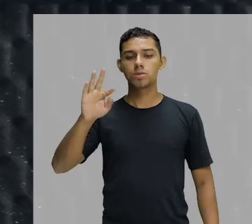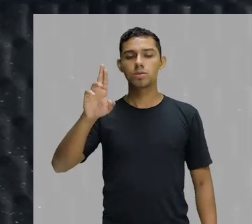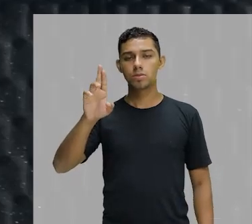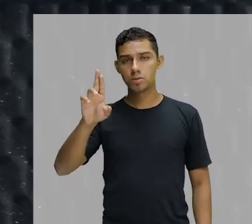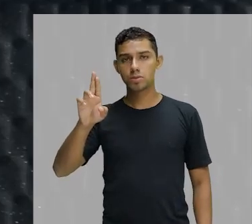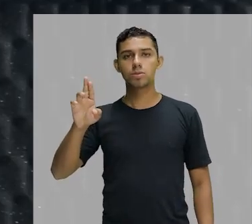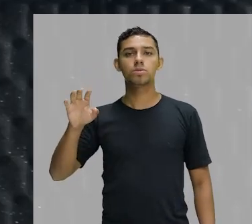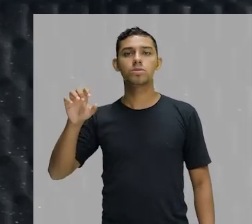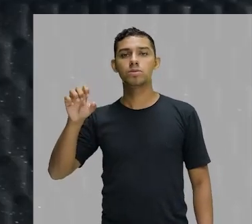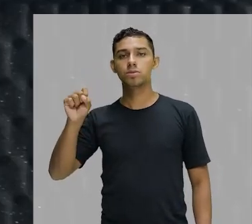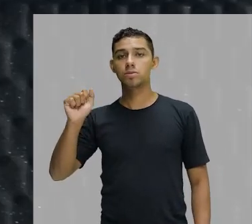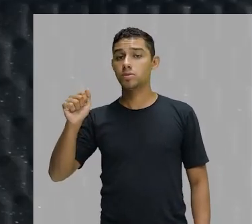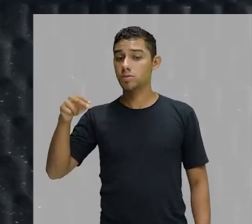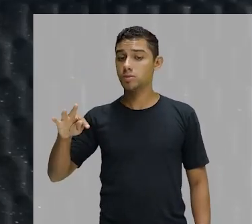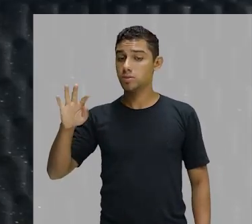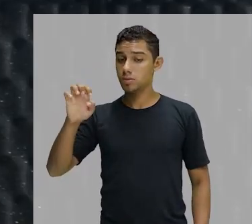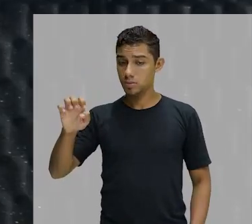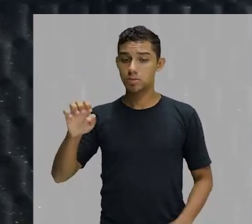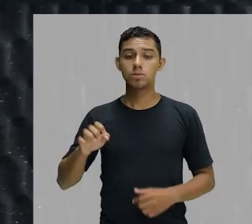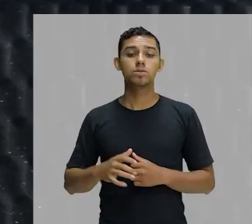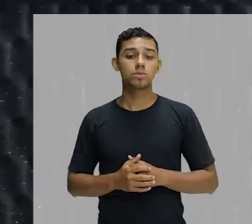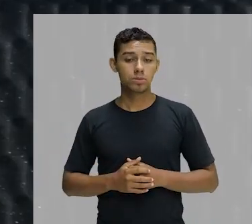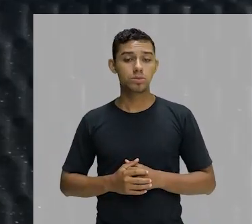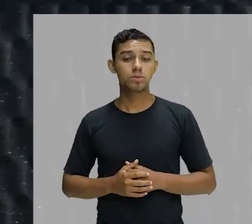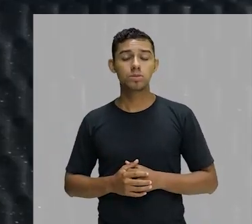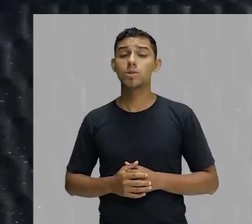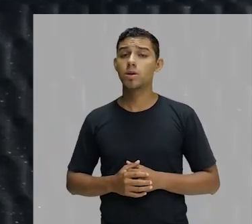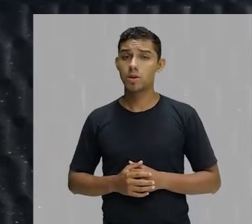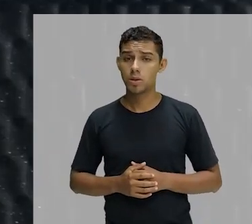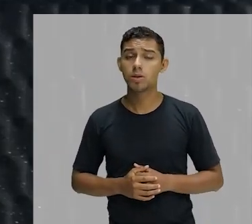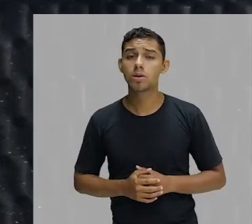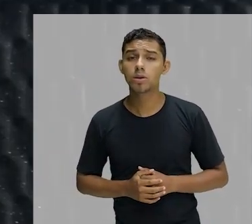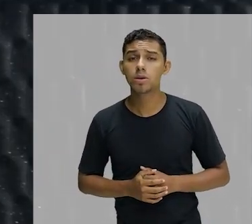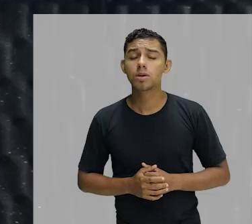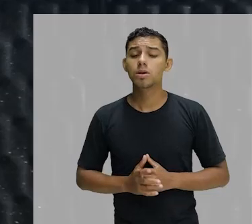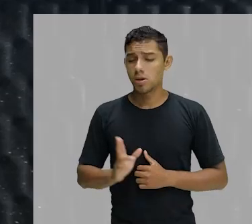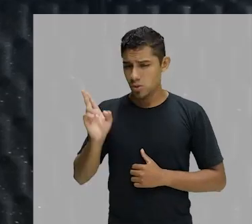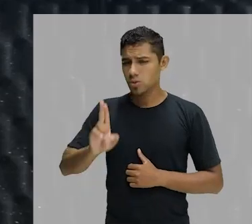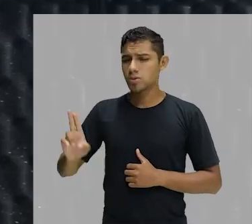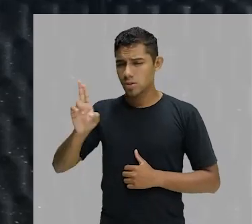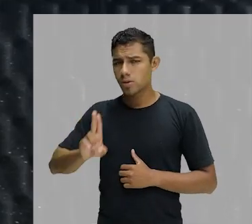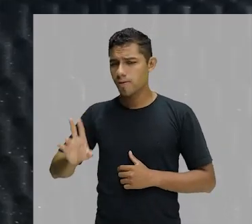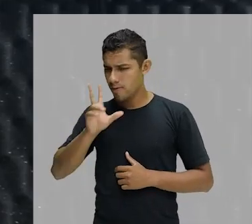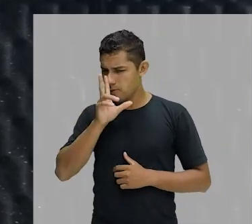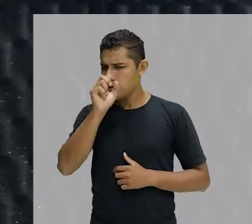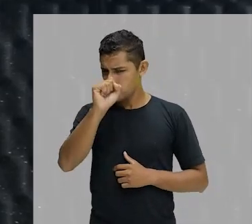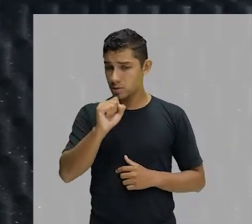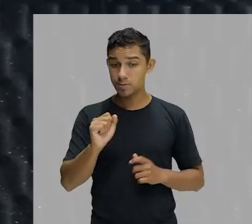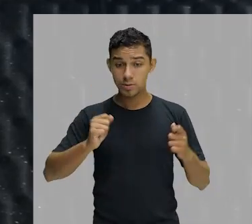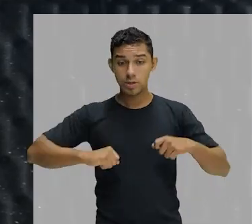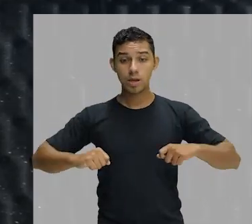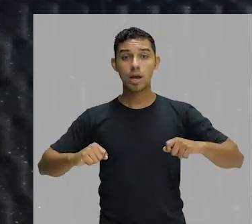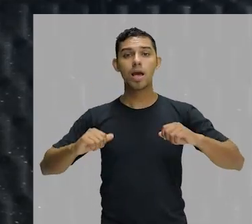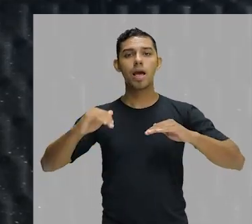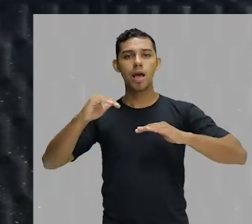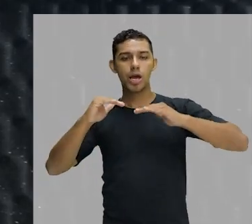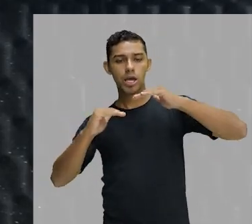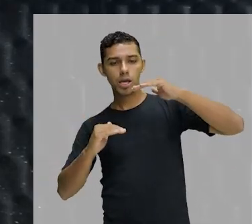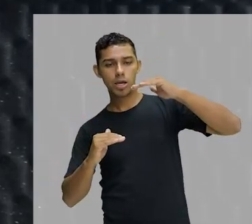argolas. Aqui ele está utilizando muita força? Tá, mas ele está utilizando força para que ele tenha o